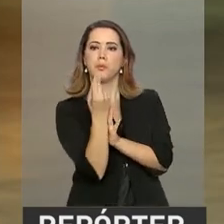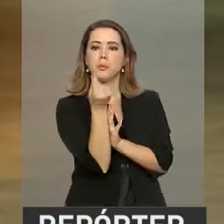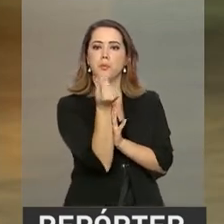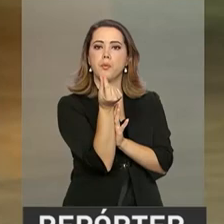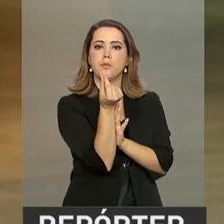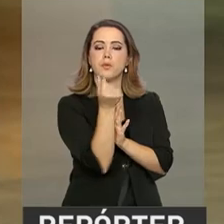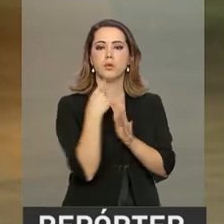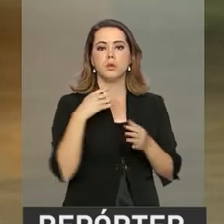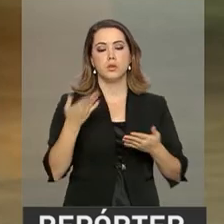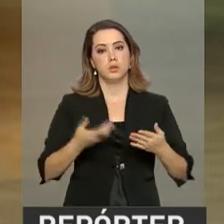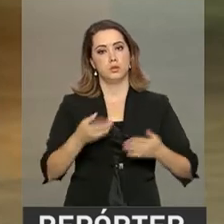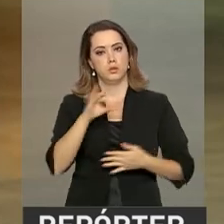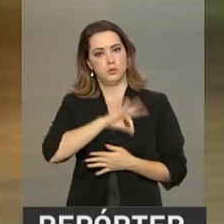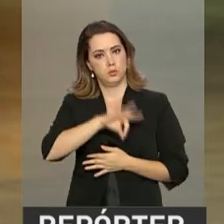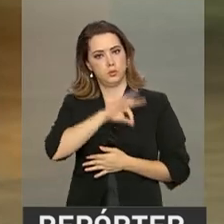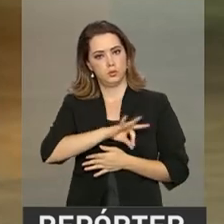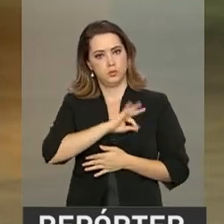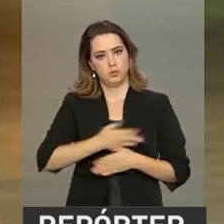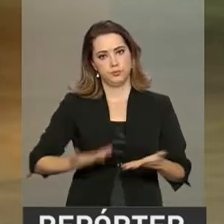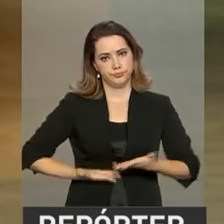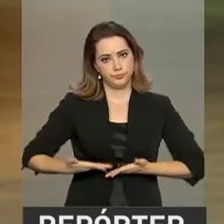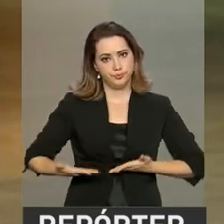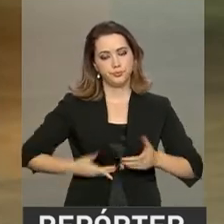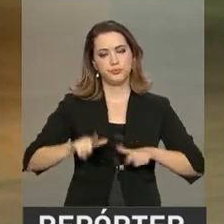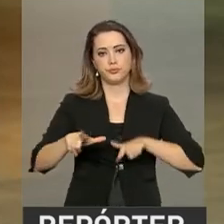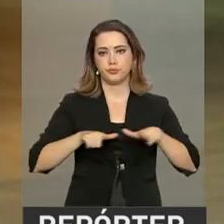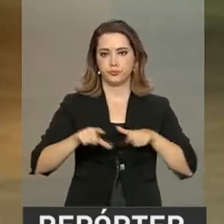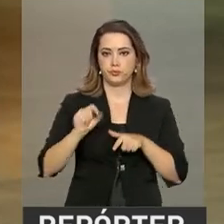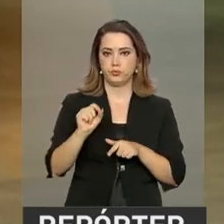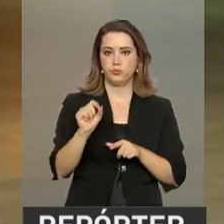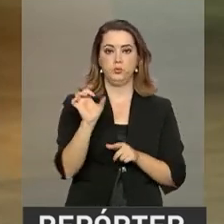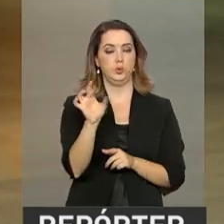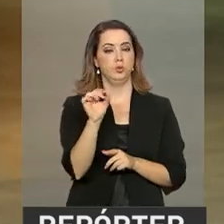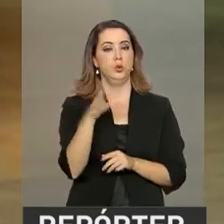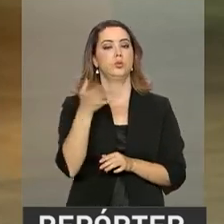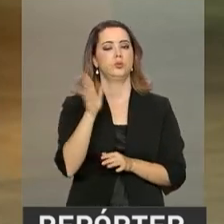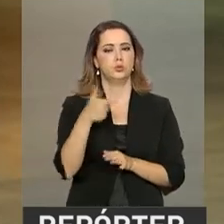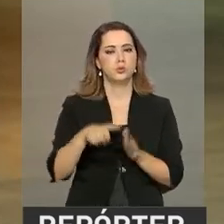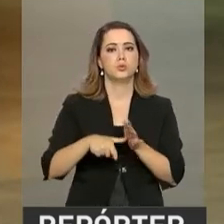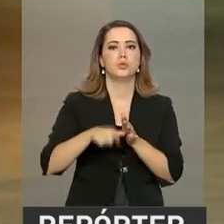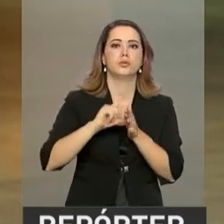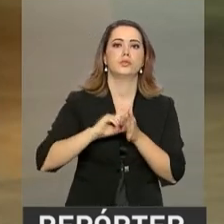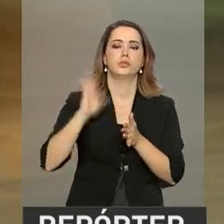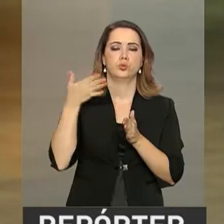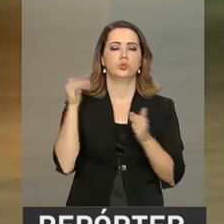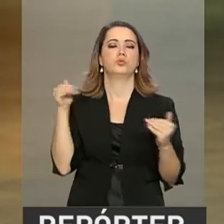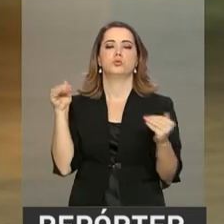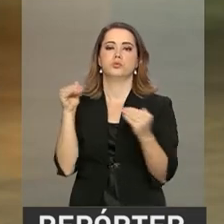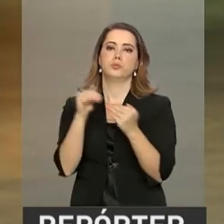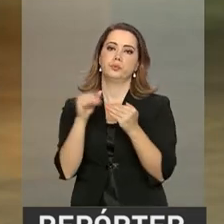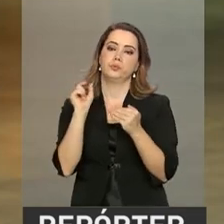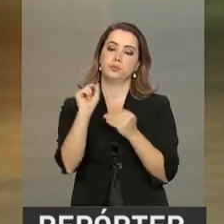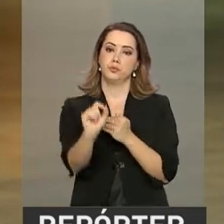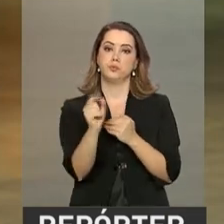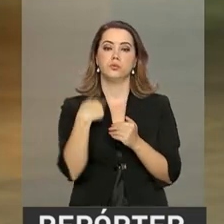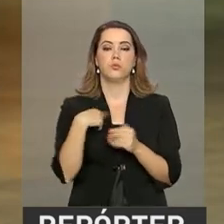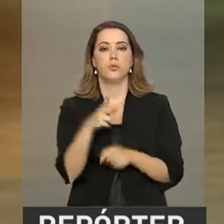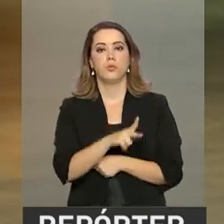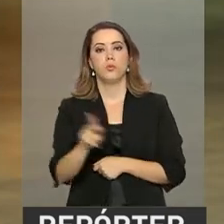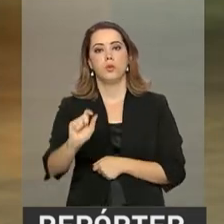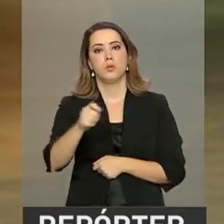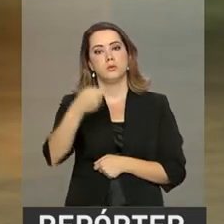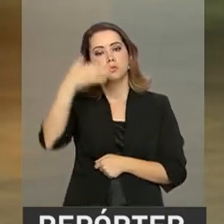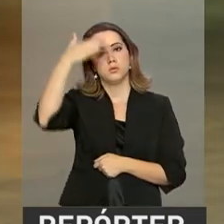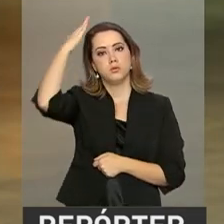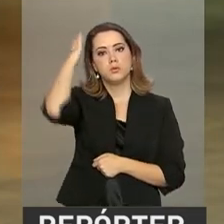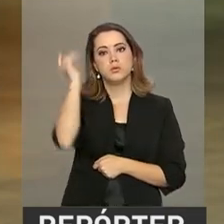por 2 anos, com exceção dos reajustes que tenham sido negociados até a aprovação da lei. E mais cedo, o presidente em